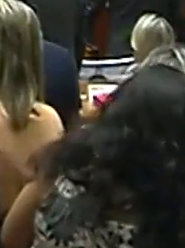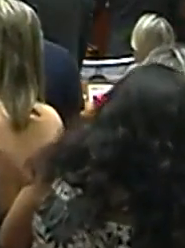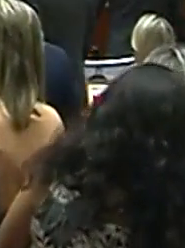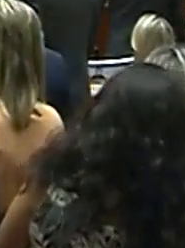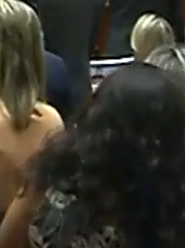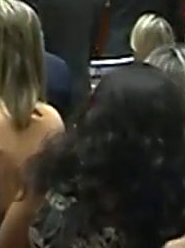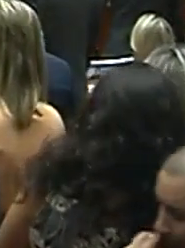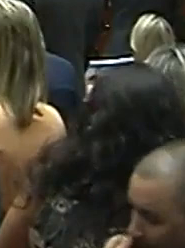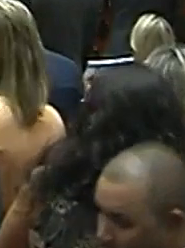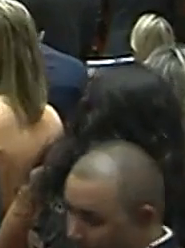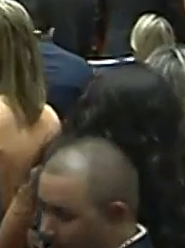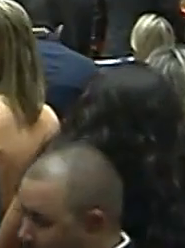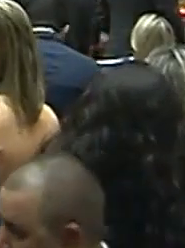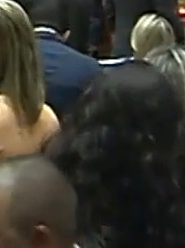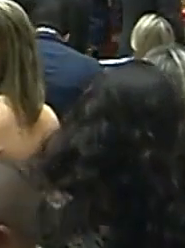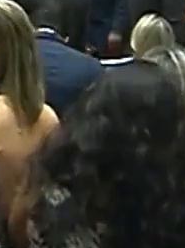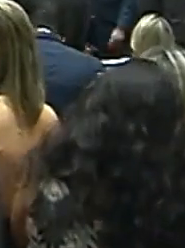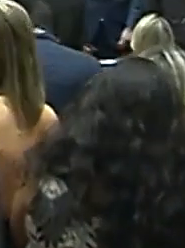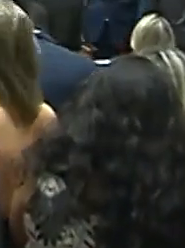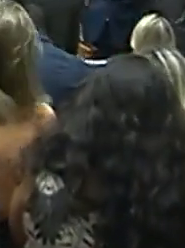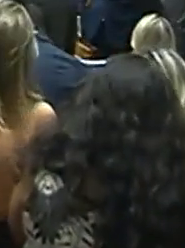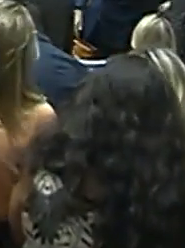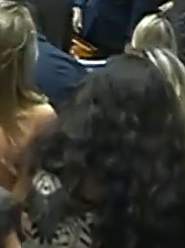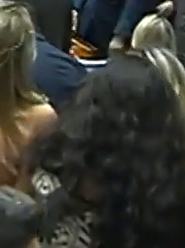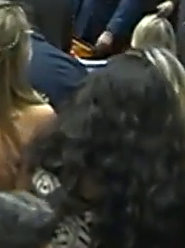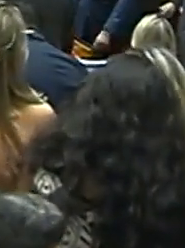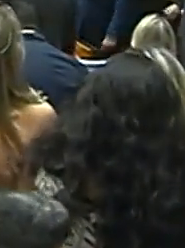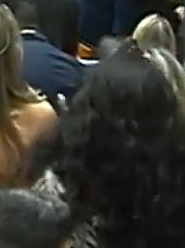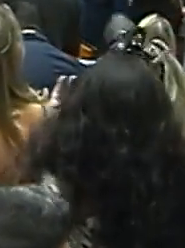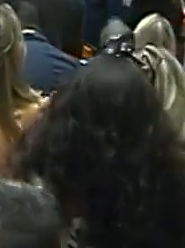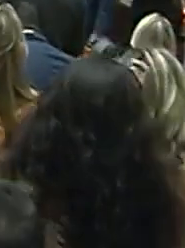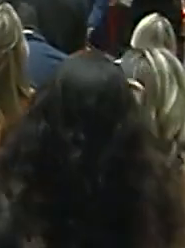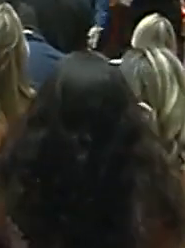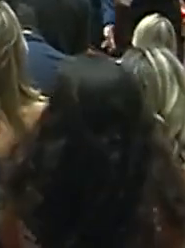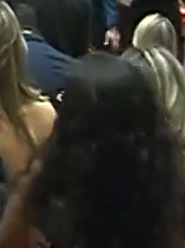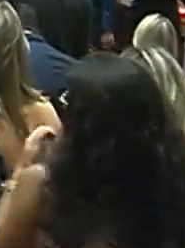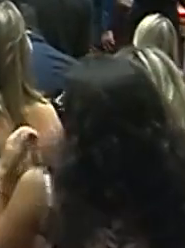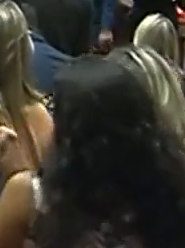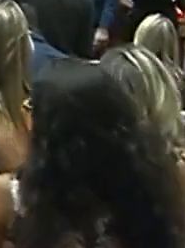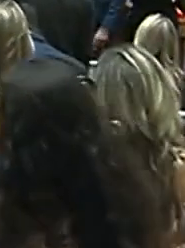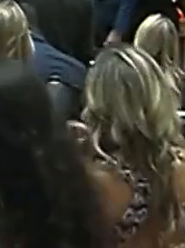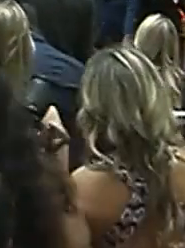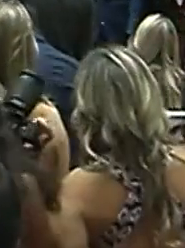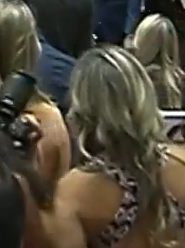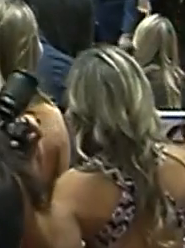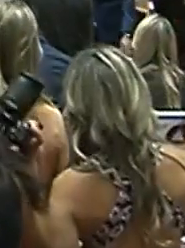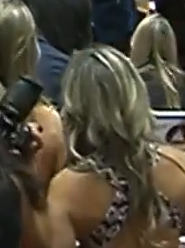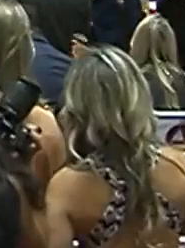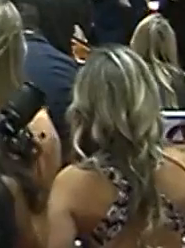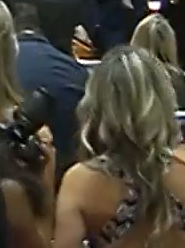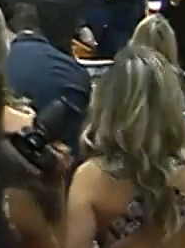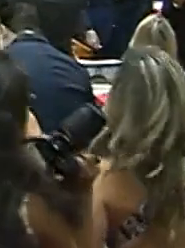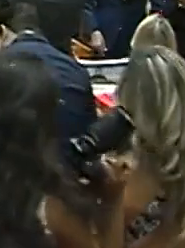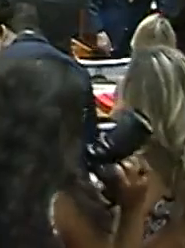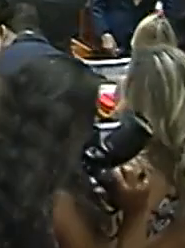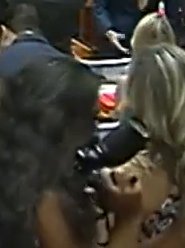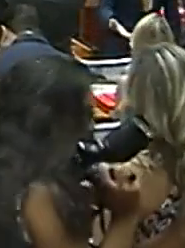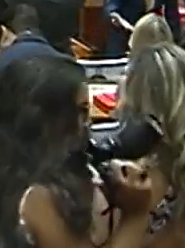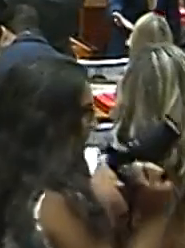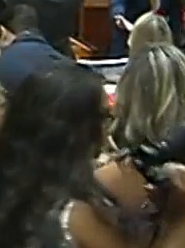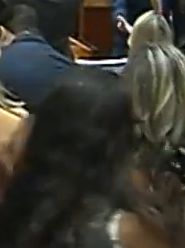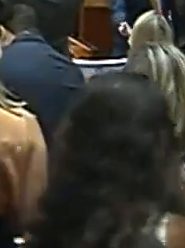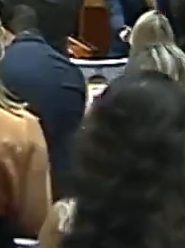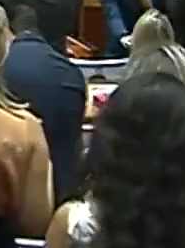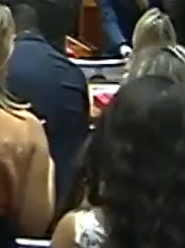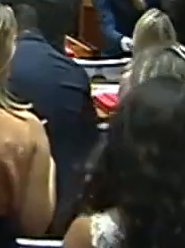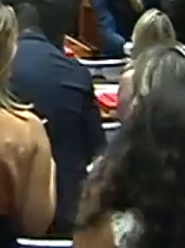esta cerimônia de posse. Como você pode acompanhar, o cerimonial aguarda, né, que eles se acomodem nos seus lugares para que possa,